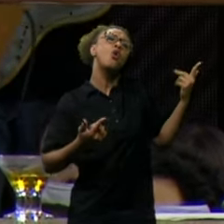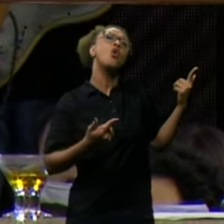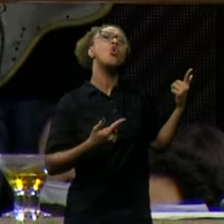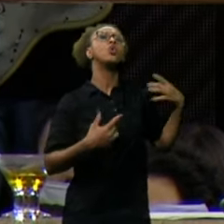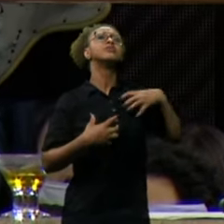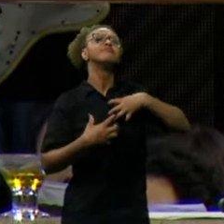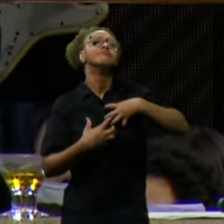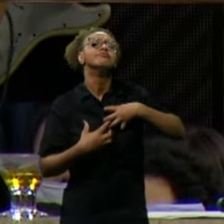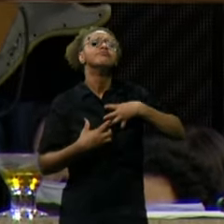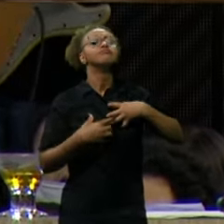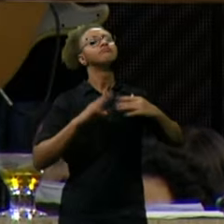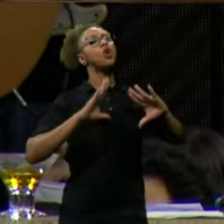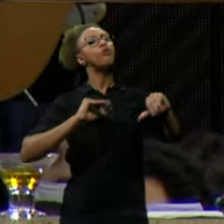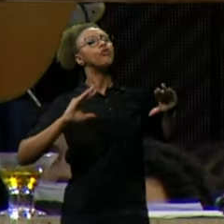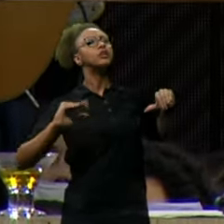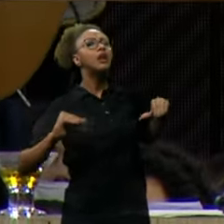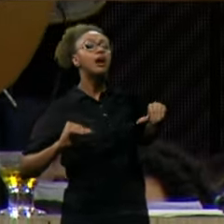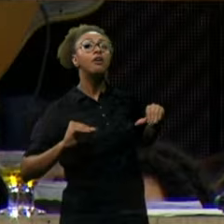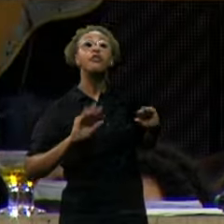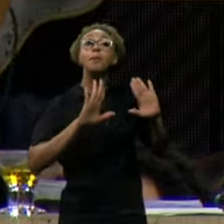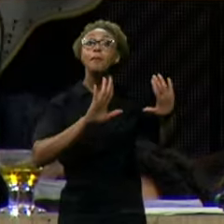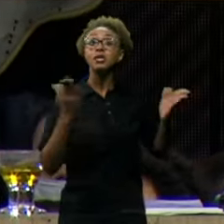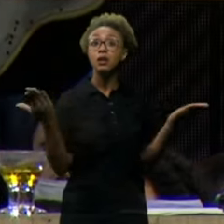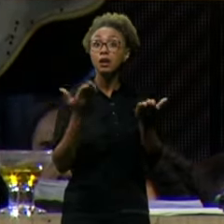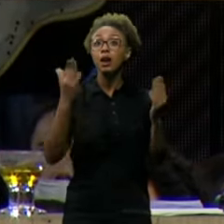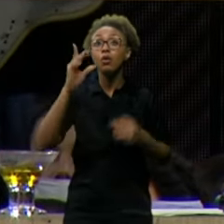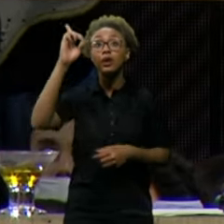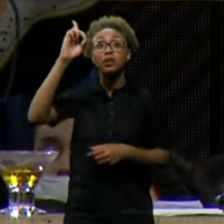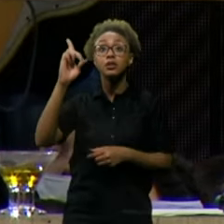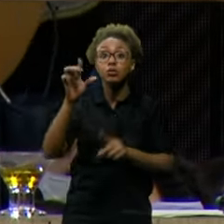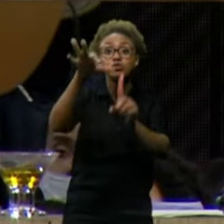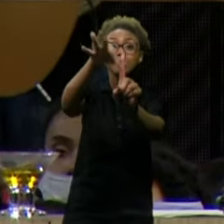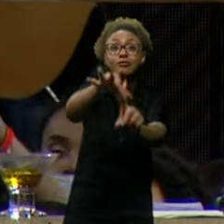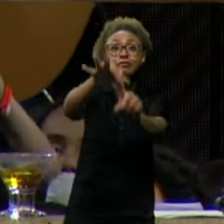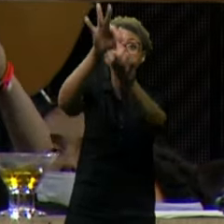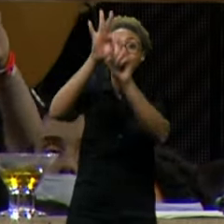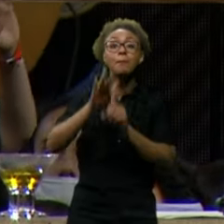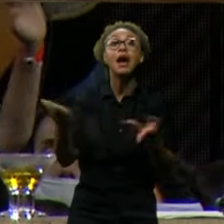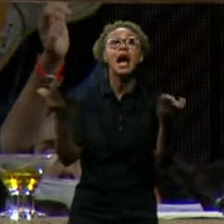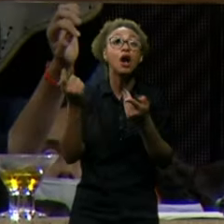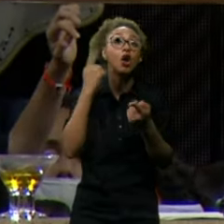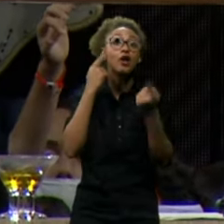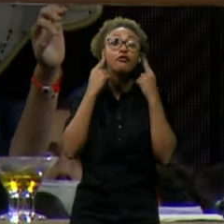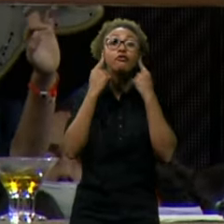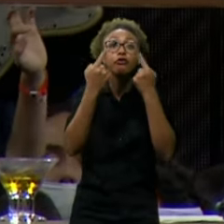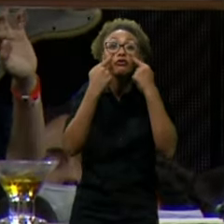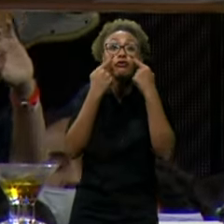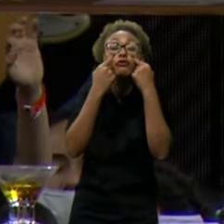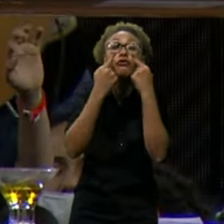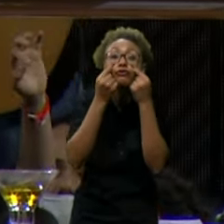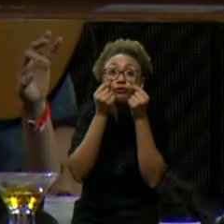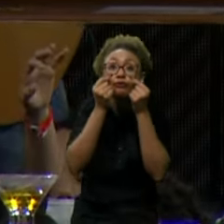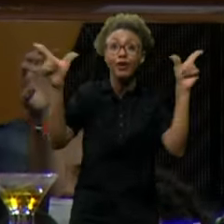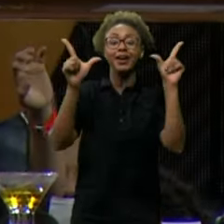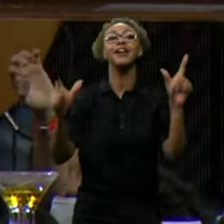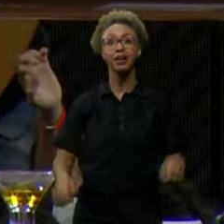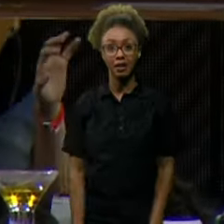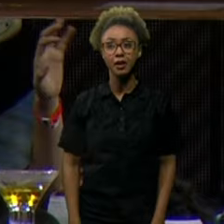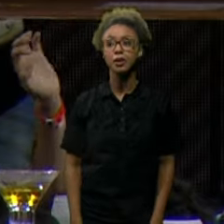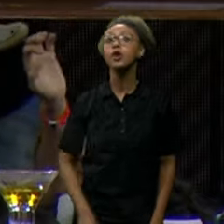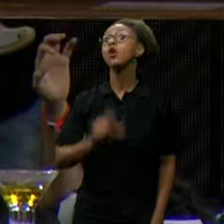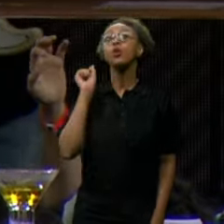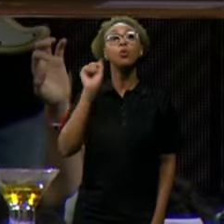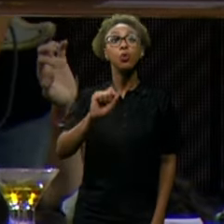para você se sentir acomodado Onde você está mas Deus te trouxe aqui nesta noite é Fatal para os teus ouvidos Abra os teus ouvidos